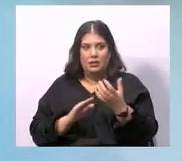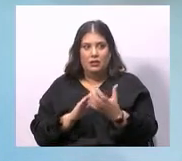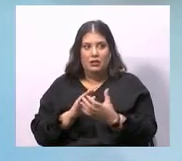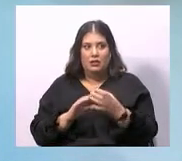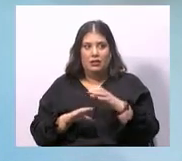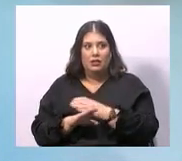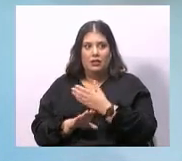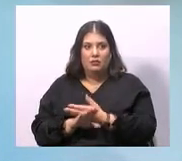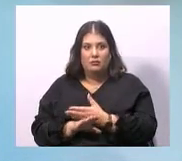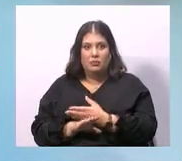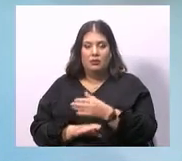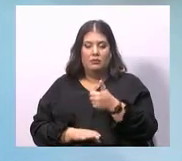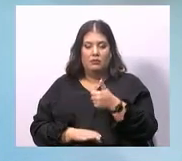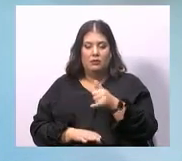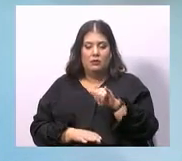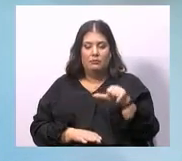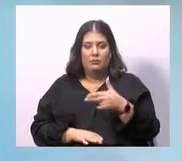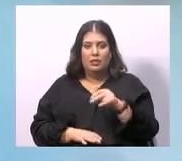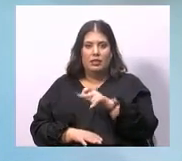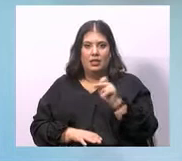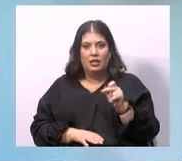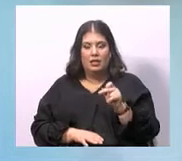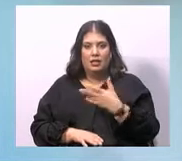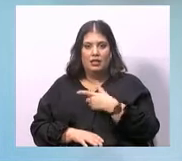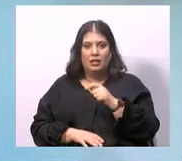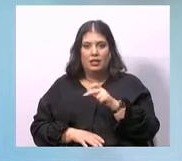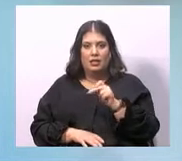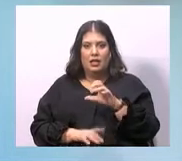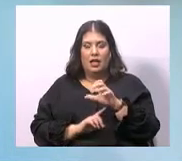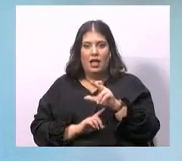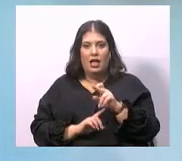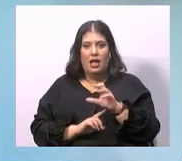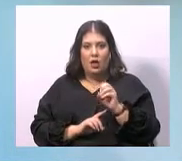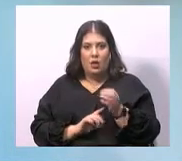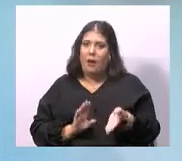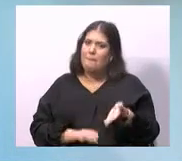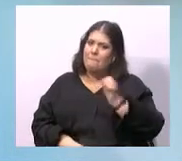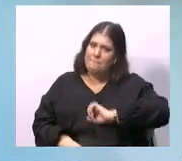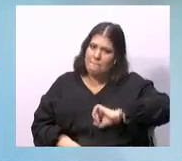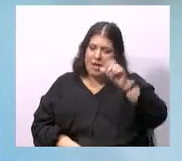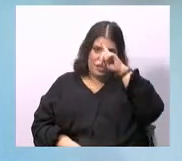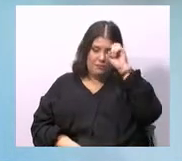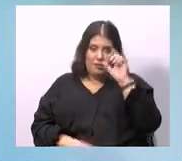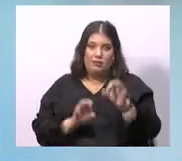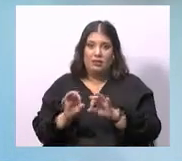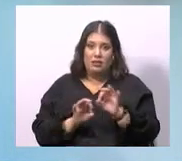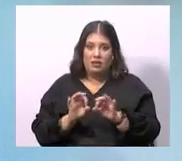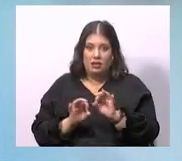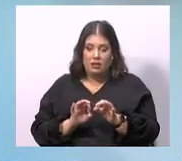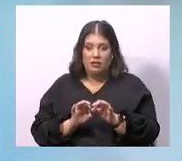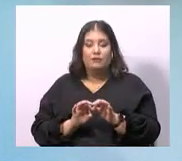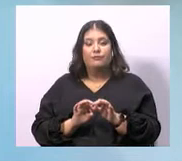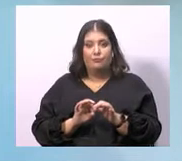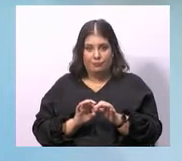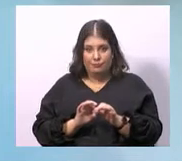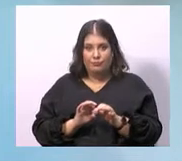caso, algum do Sr. João, isso aí, portanto, só amplifica a dificuldade em tratar, em debelar